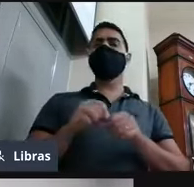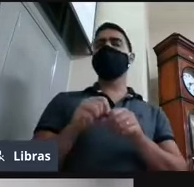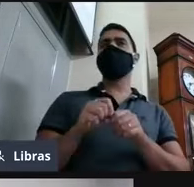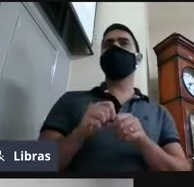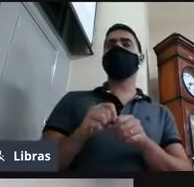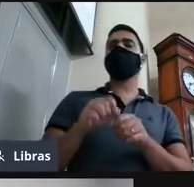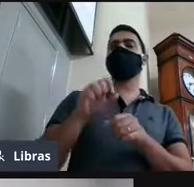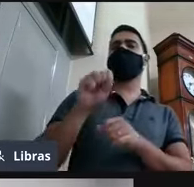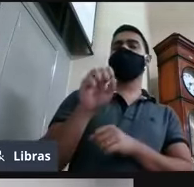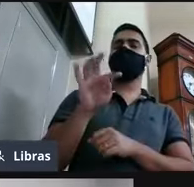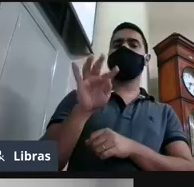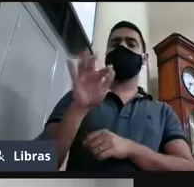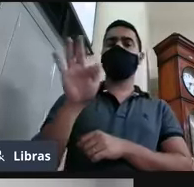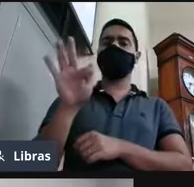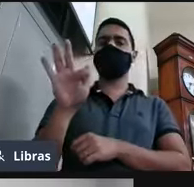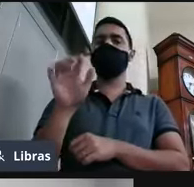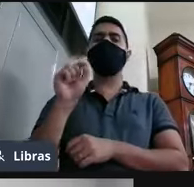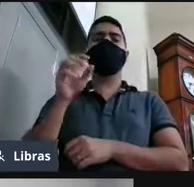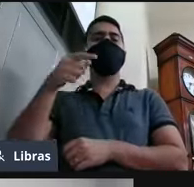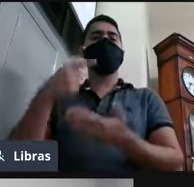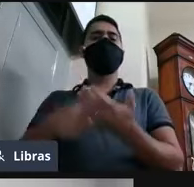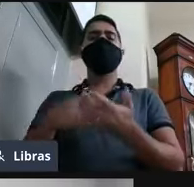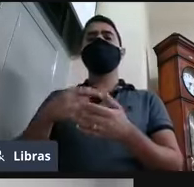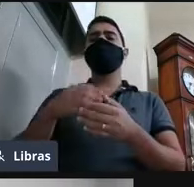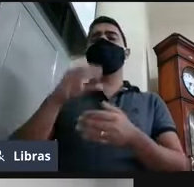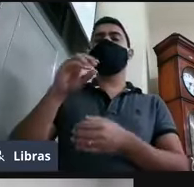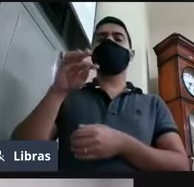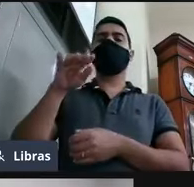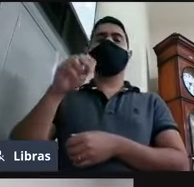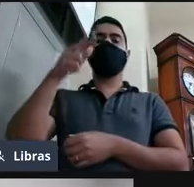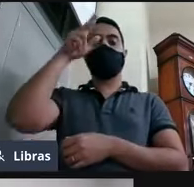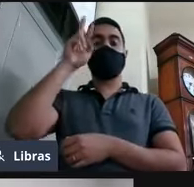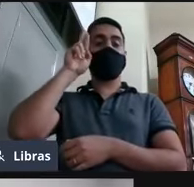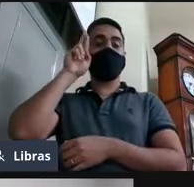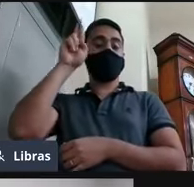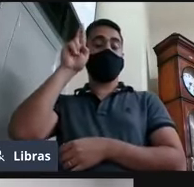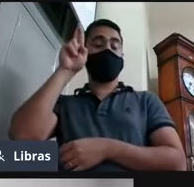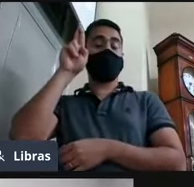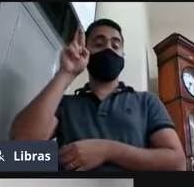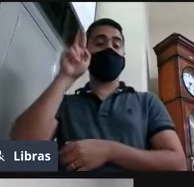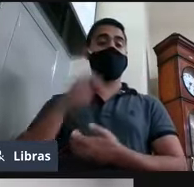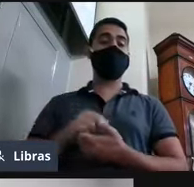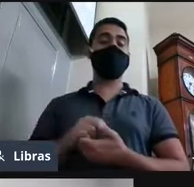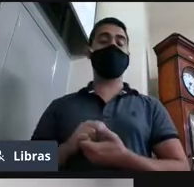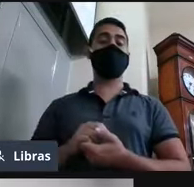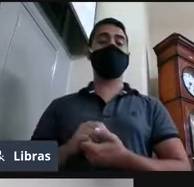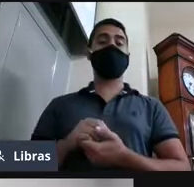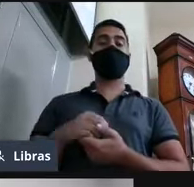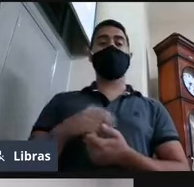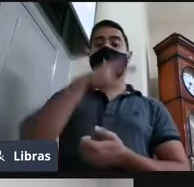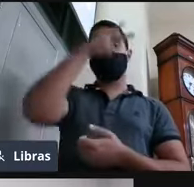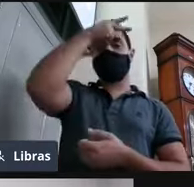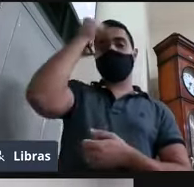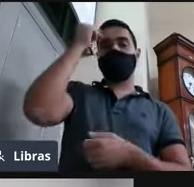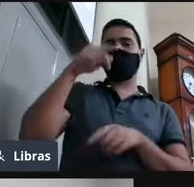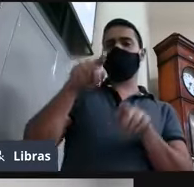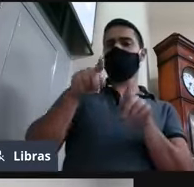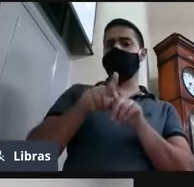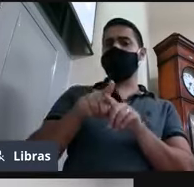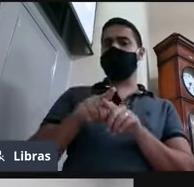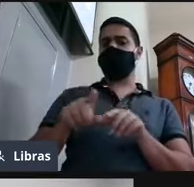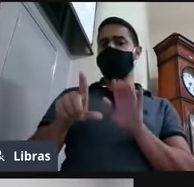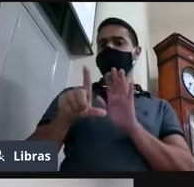STF, foram aqui analisadas as contas de governo do chefe do Poder Executivo, deixando as contas do chefe do Poder Legislativo para